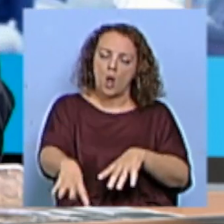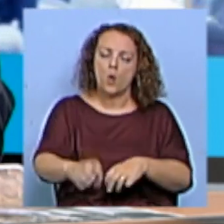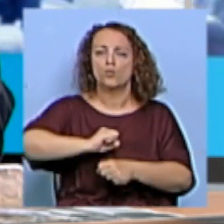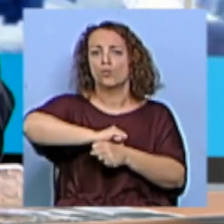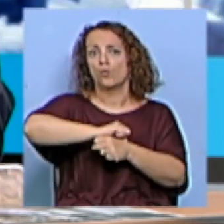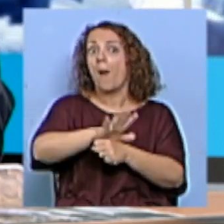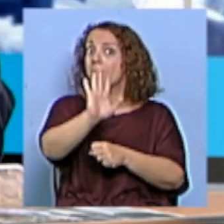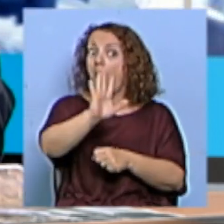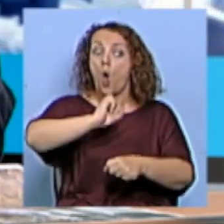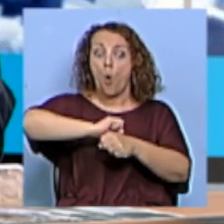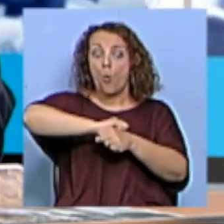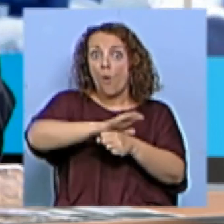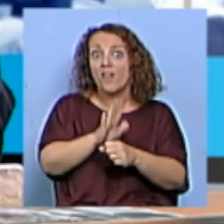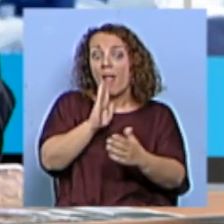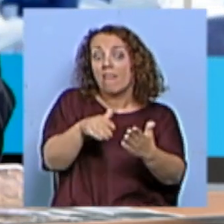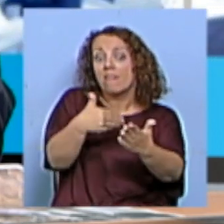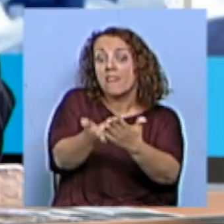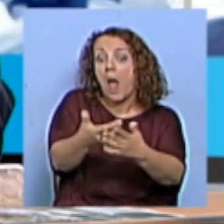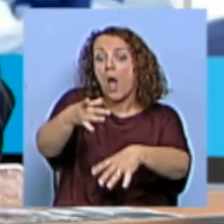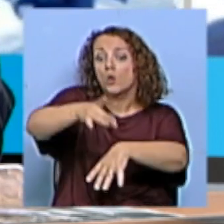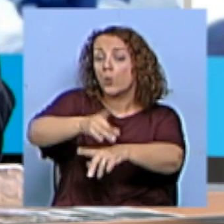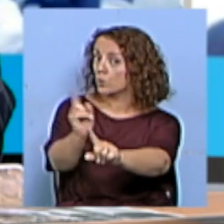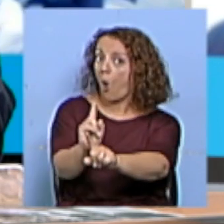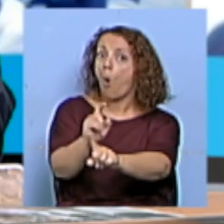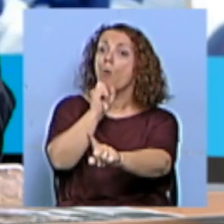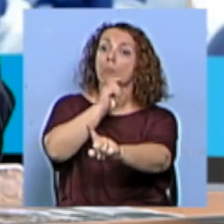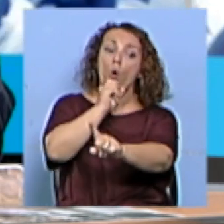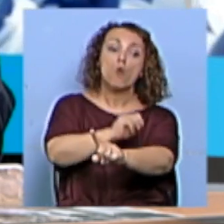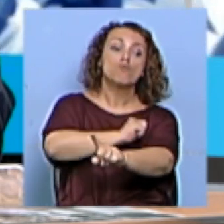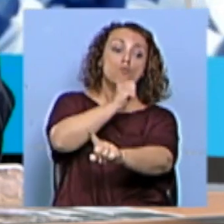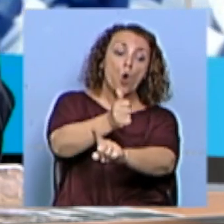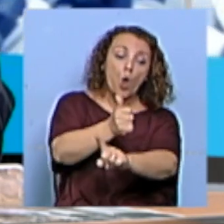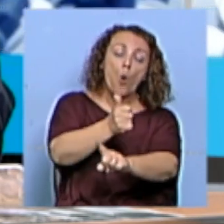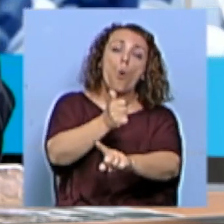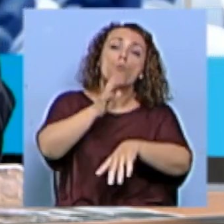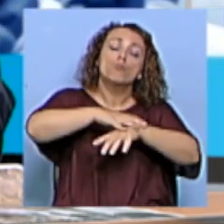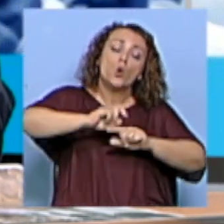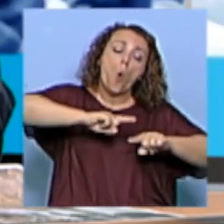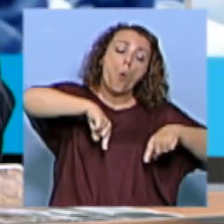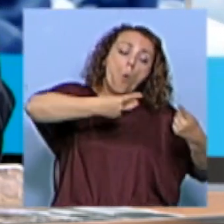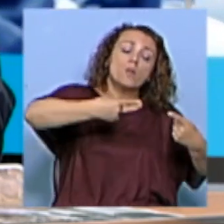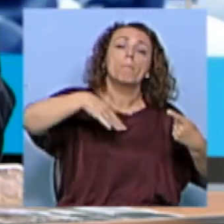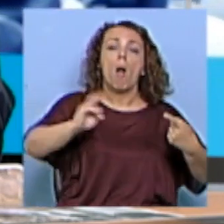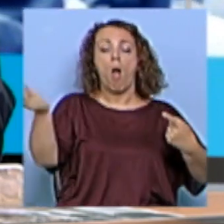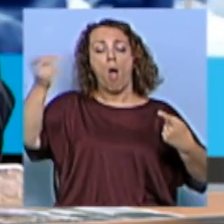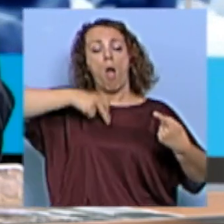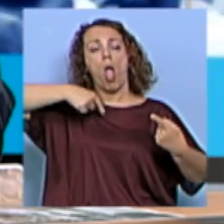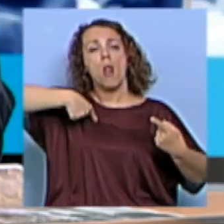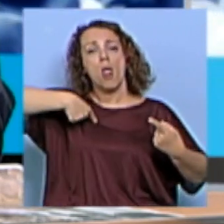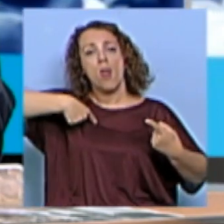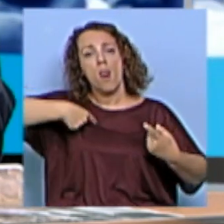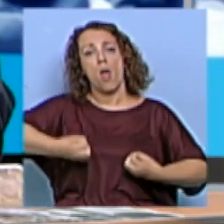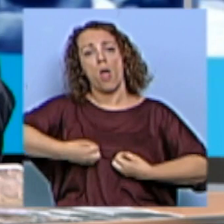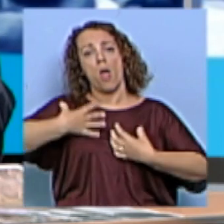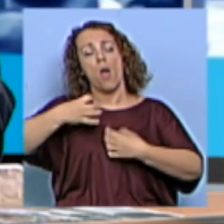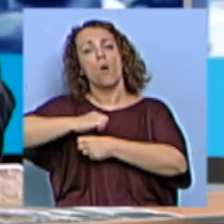ser o Covid, pode ter morrido de outra causa com Covid, que isso também estava infectado. Mas não deixa de